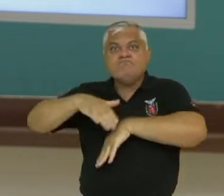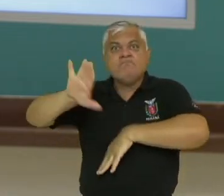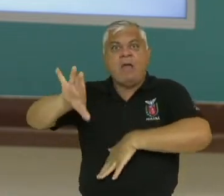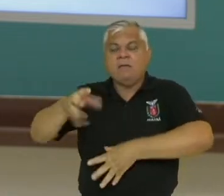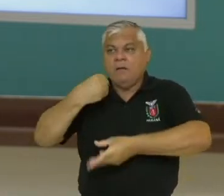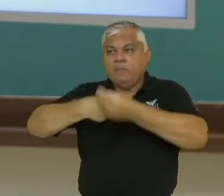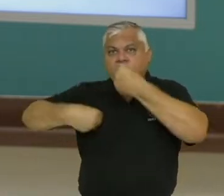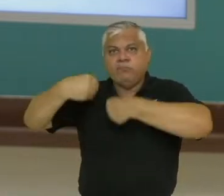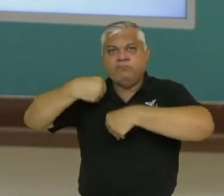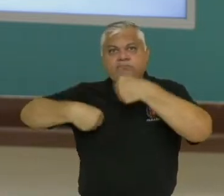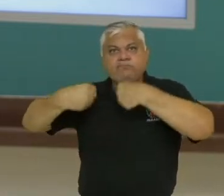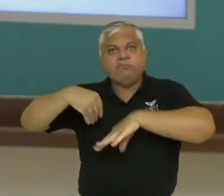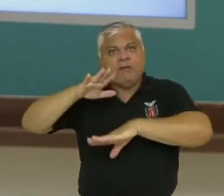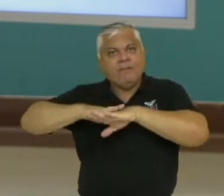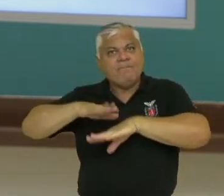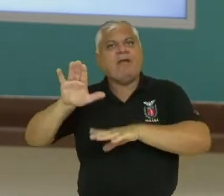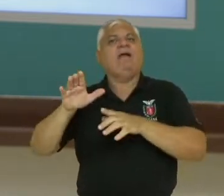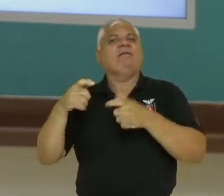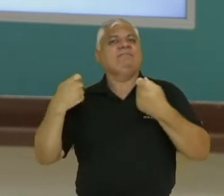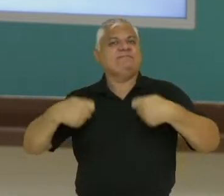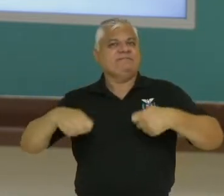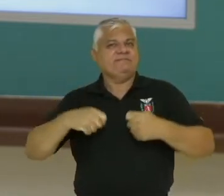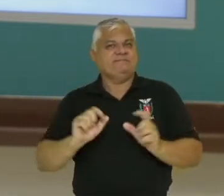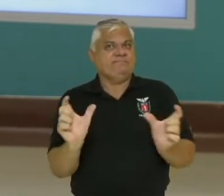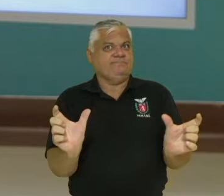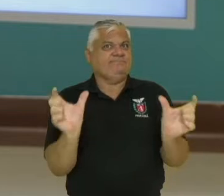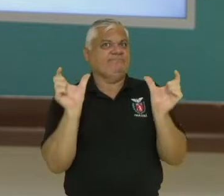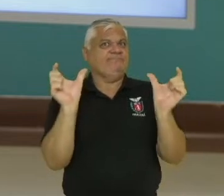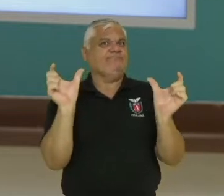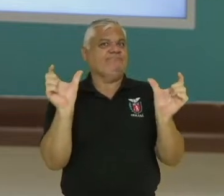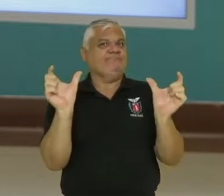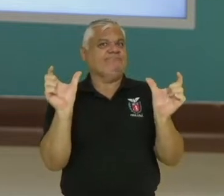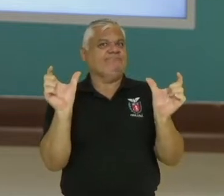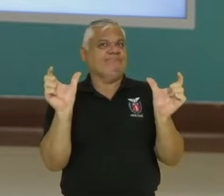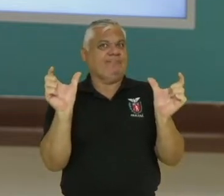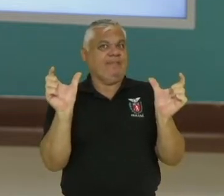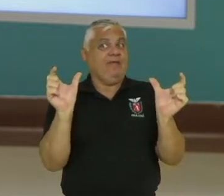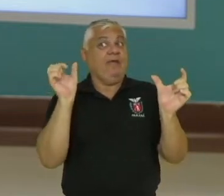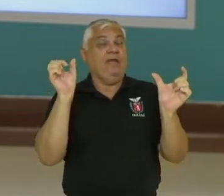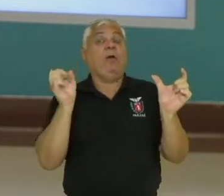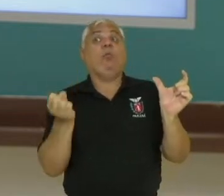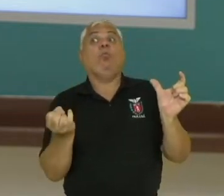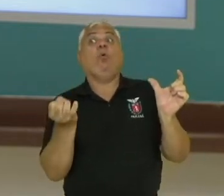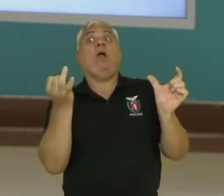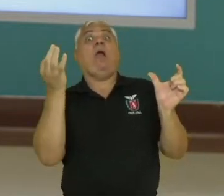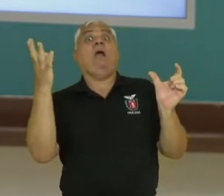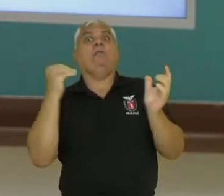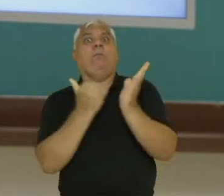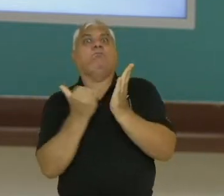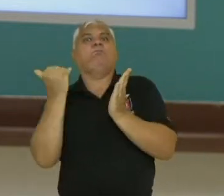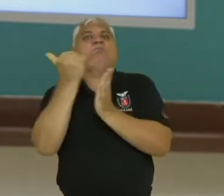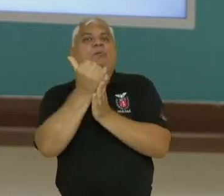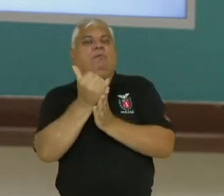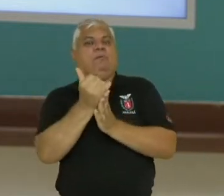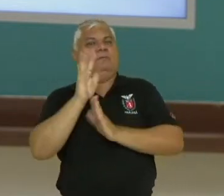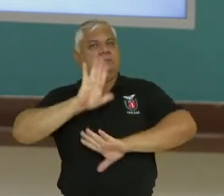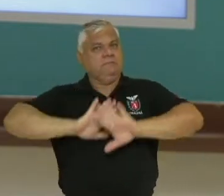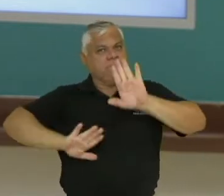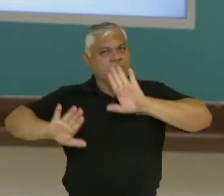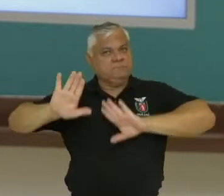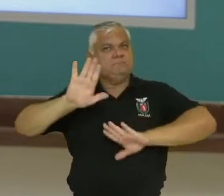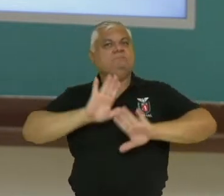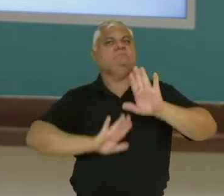preciso diariamente uma grande quantidade. Cuidado! Grande quantidade não é excesso, porque o excesso